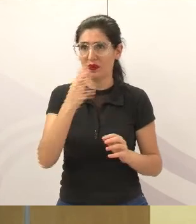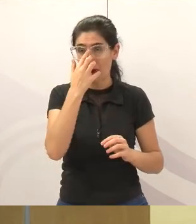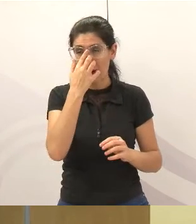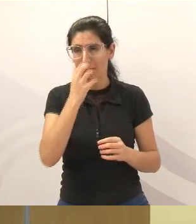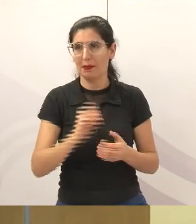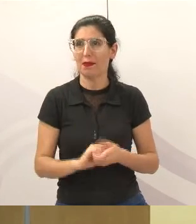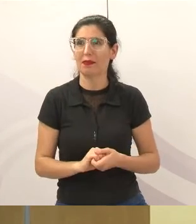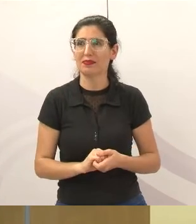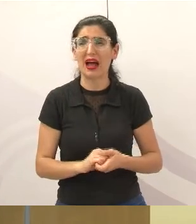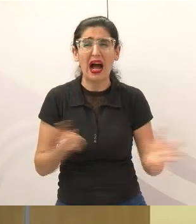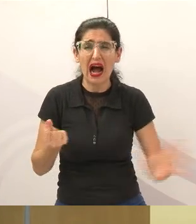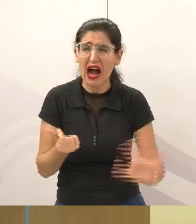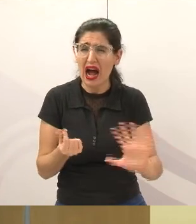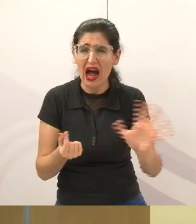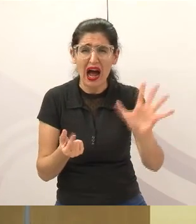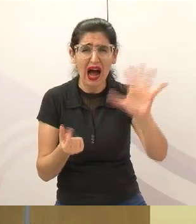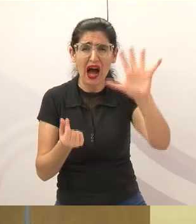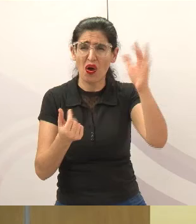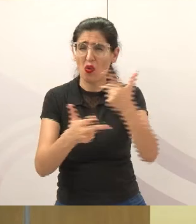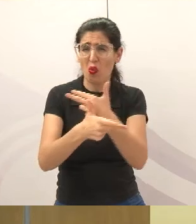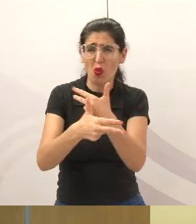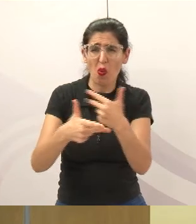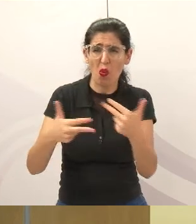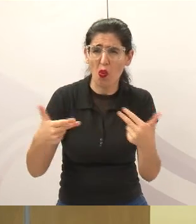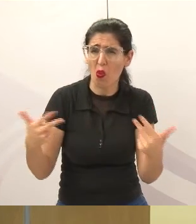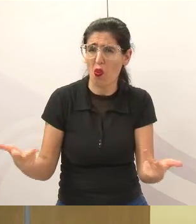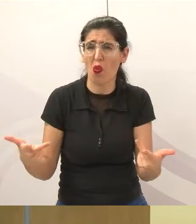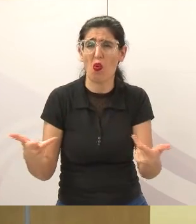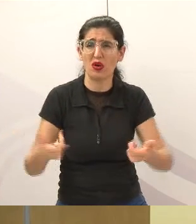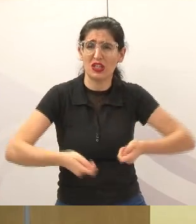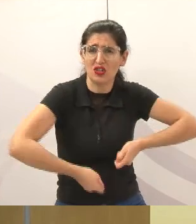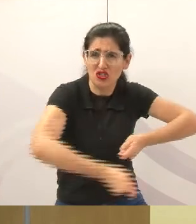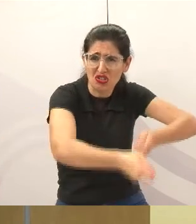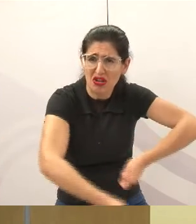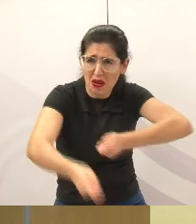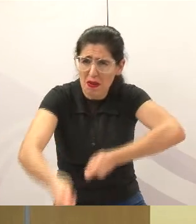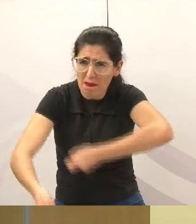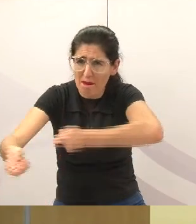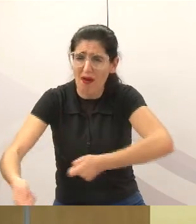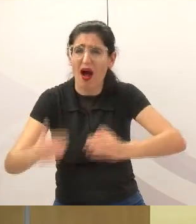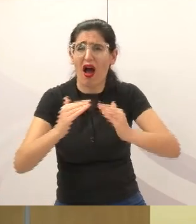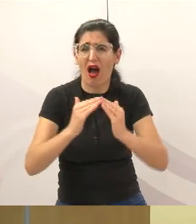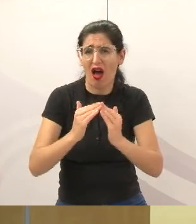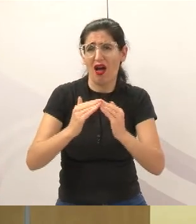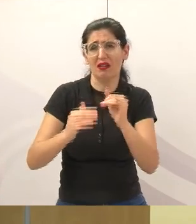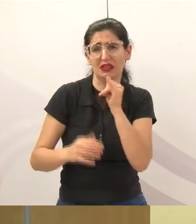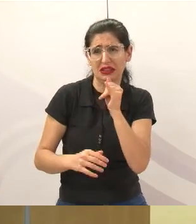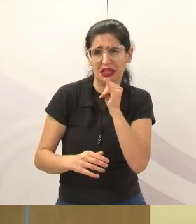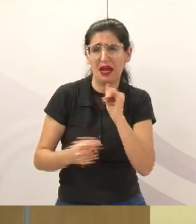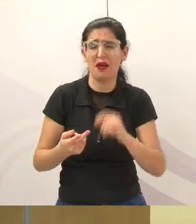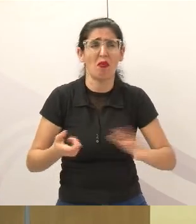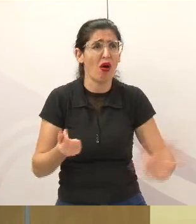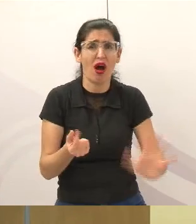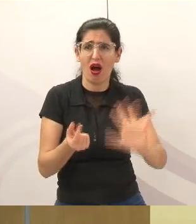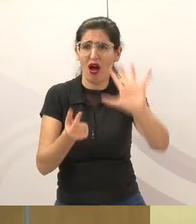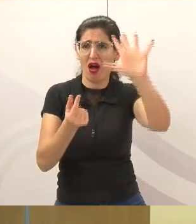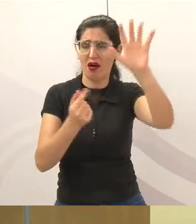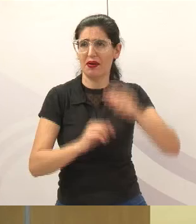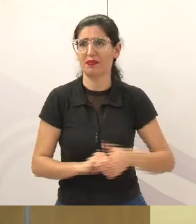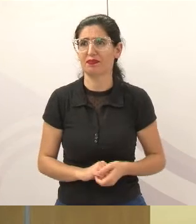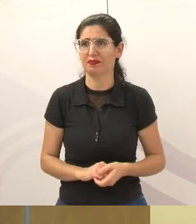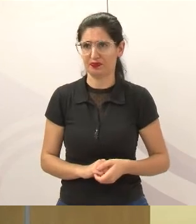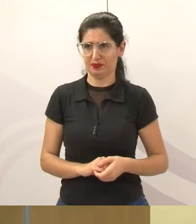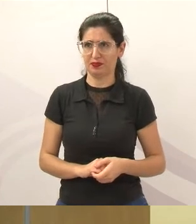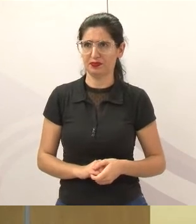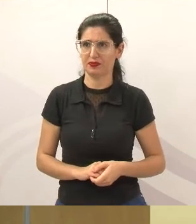nos produtos tem sido uma coisa abusiva. Vamos ser um pouco mais solidários, vamos ser um pouco mais cristãos e vamos. Meu encaminhamento é